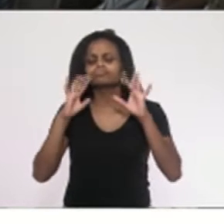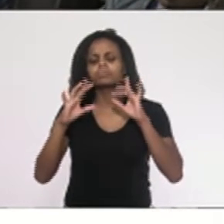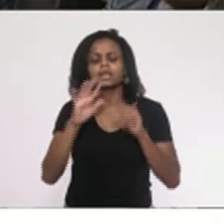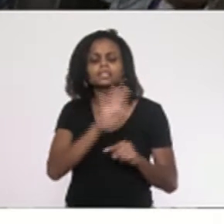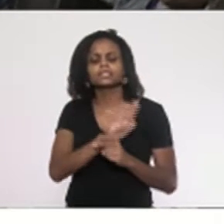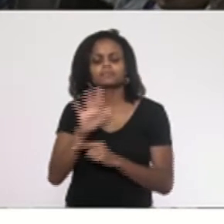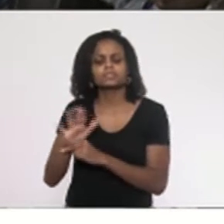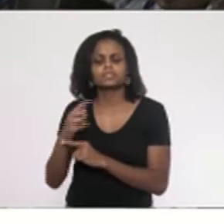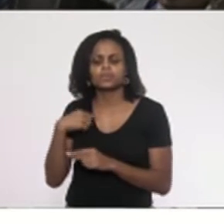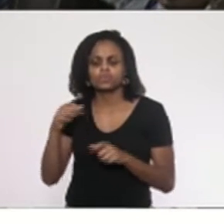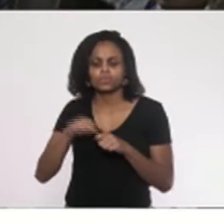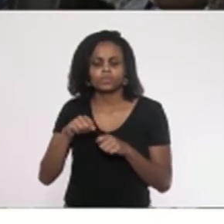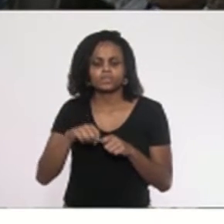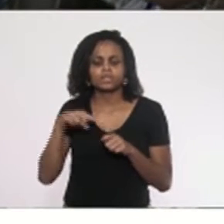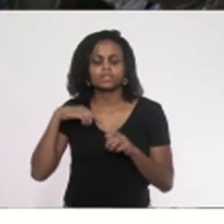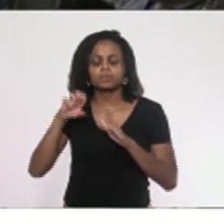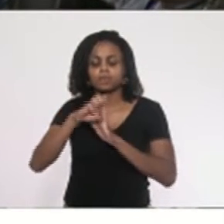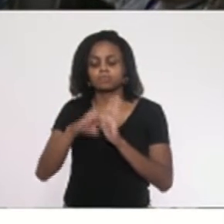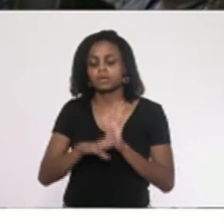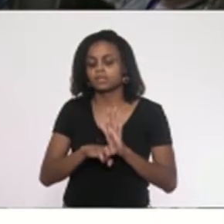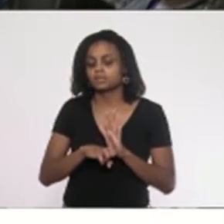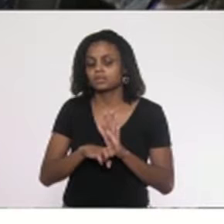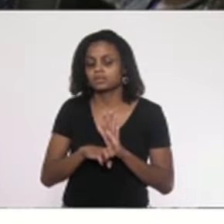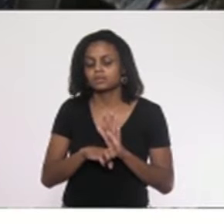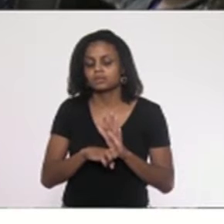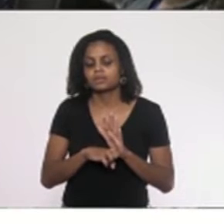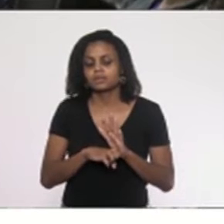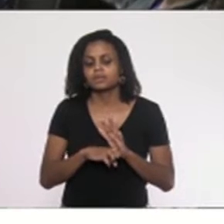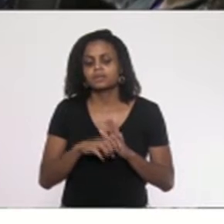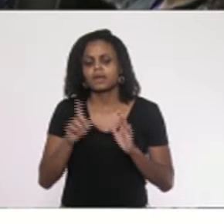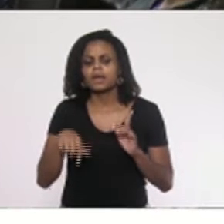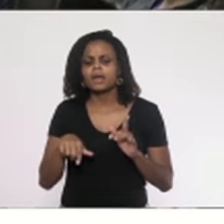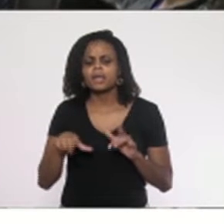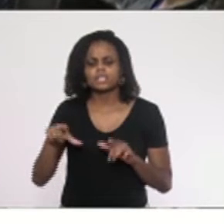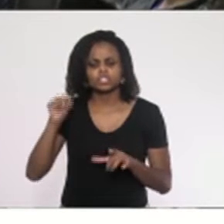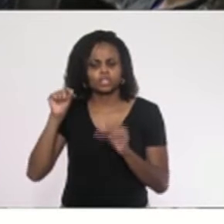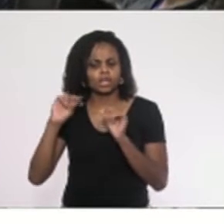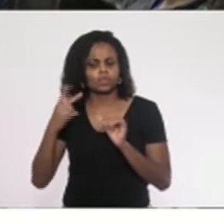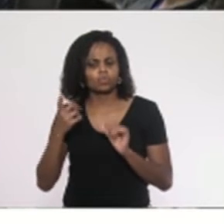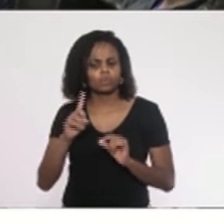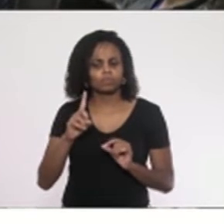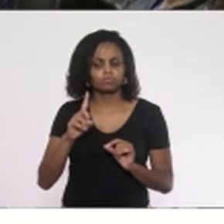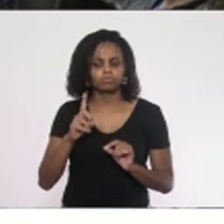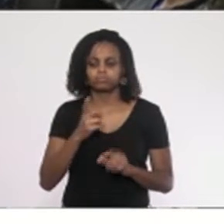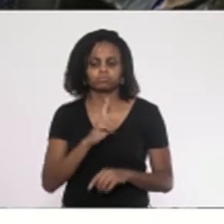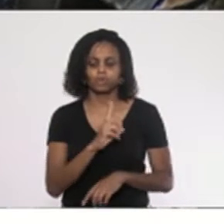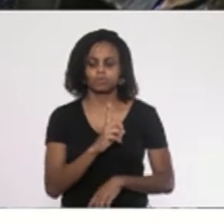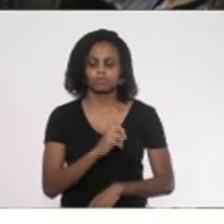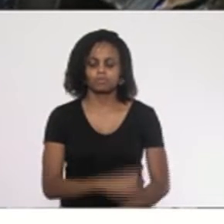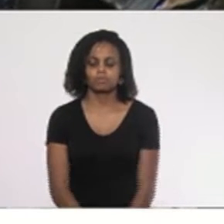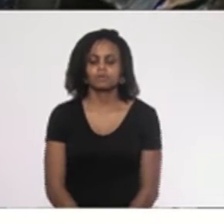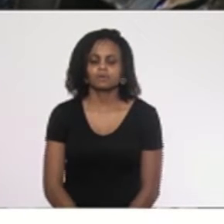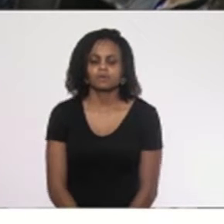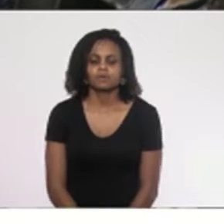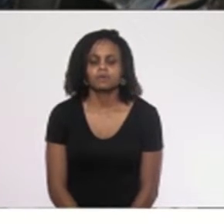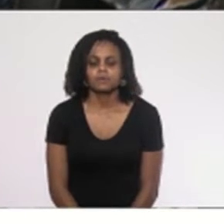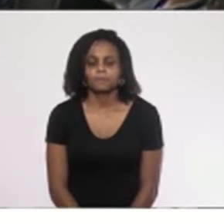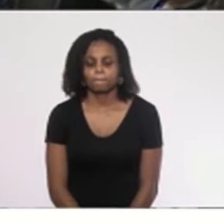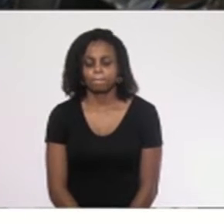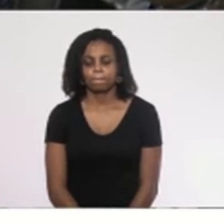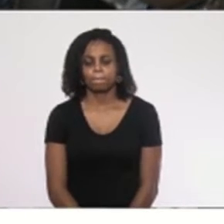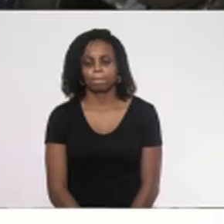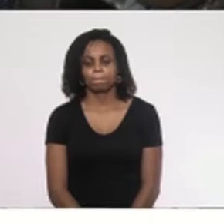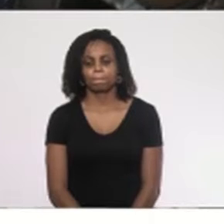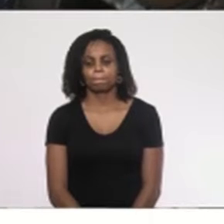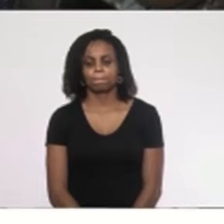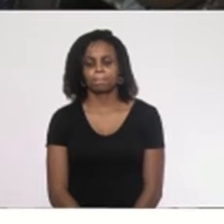que eu fiz aqui da minha emenda, isso é considerado destaque ou não? Não. Não. Só não destacou, só defendeu.